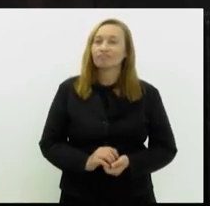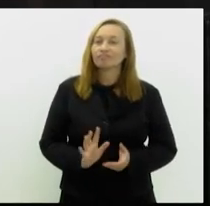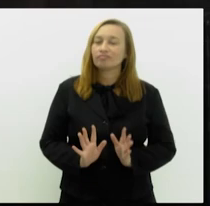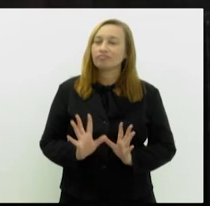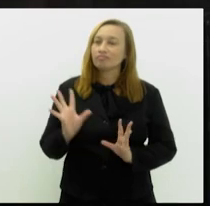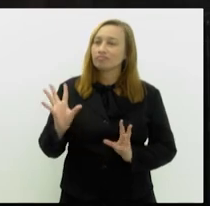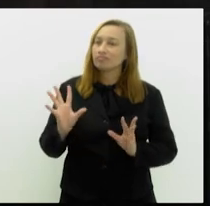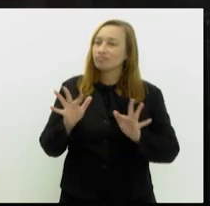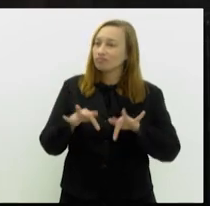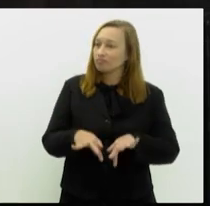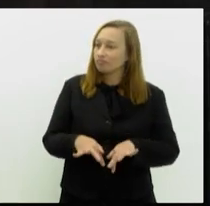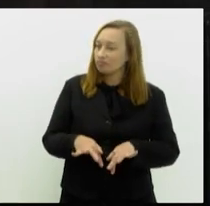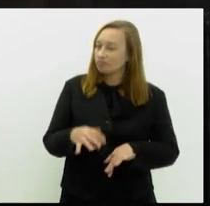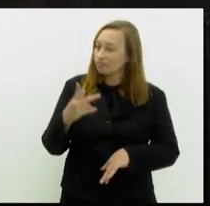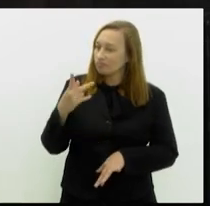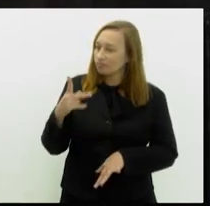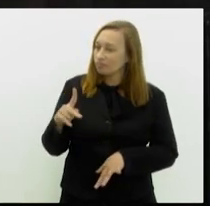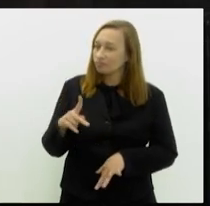sua explanação.